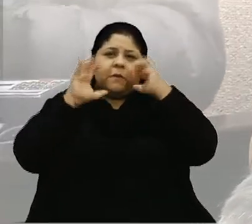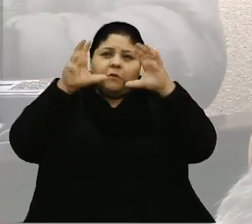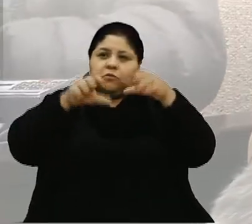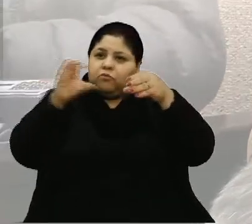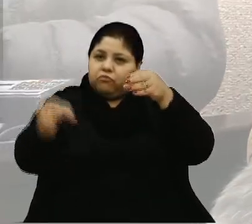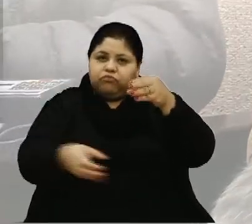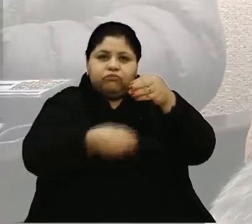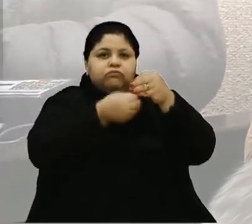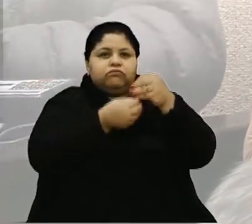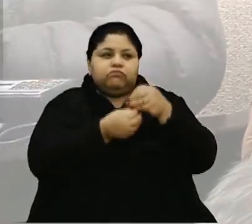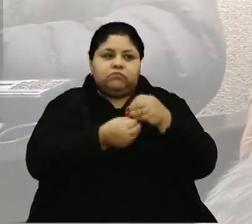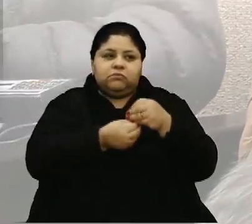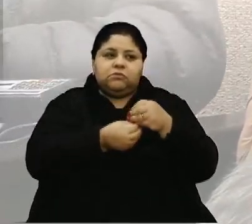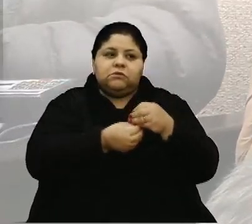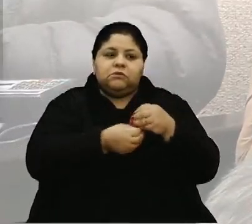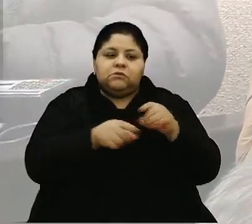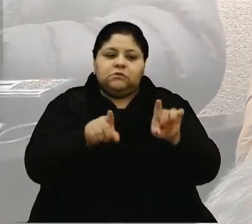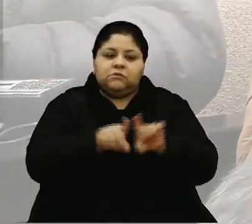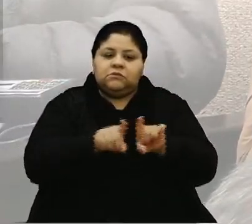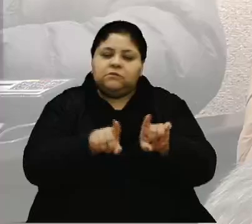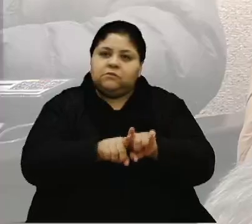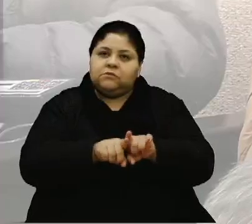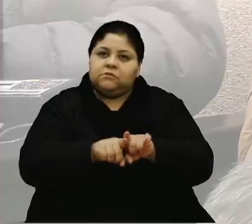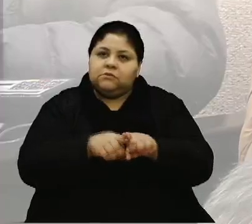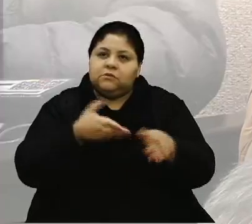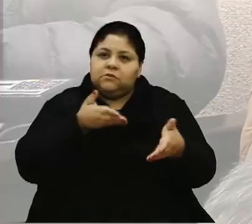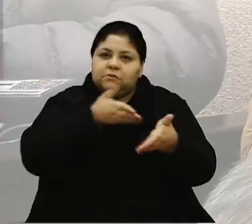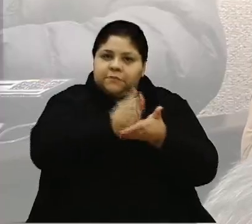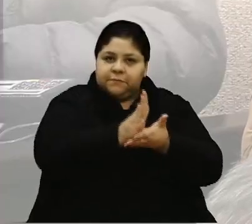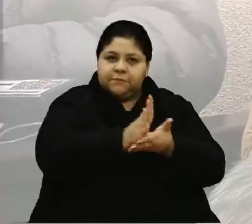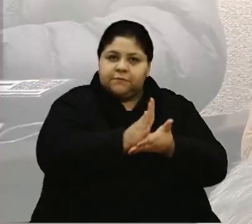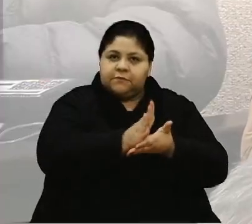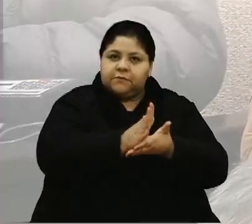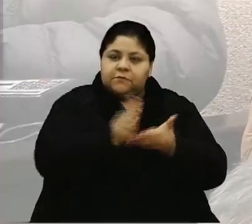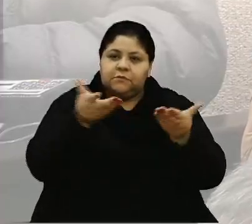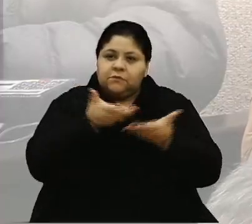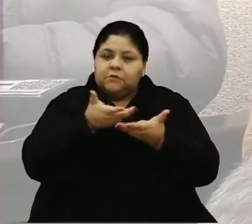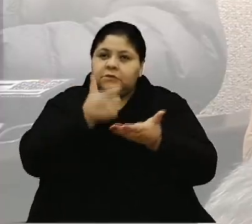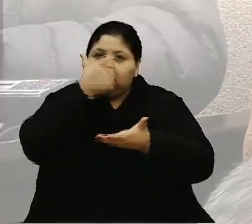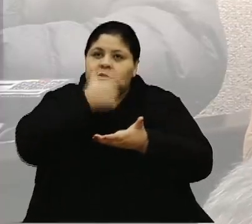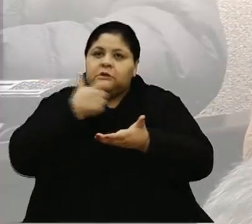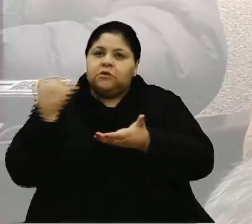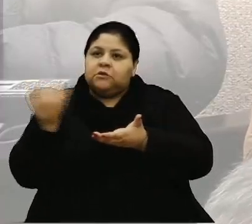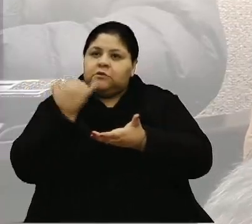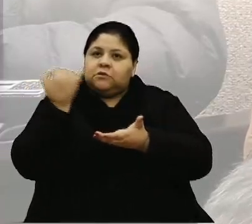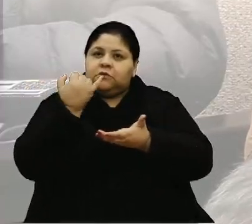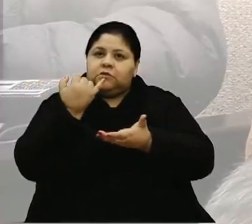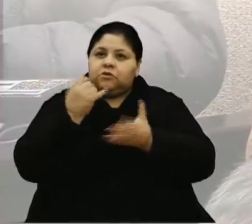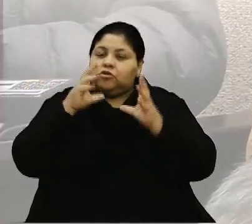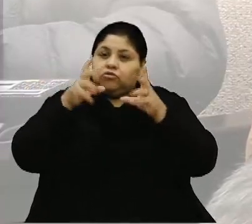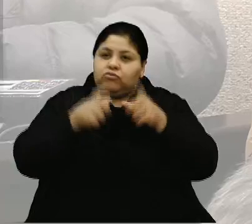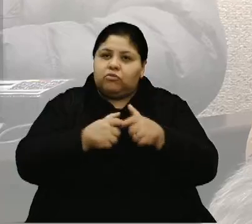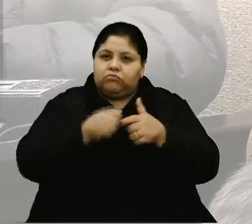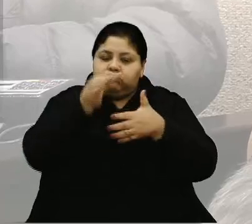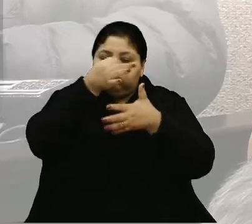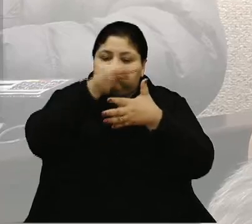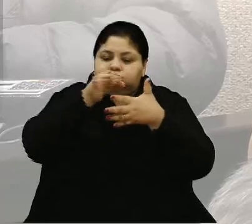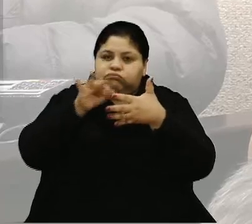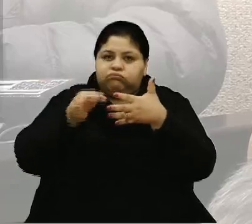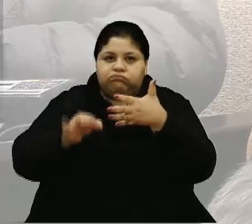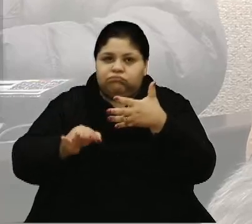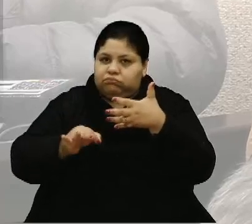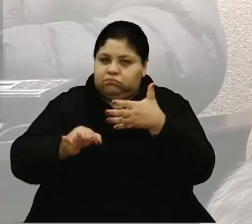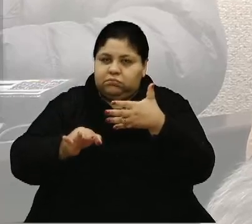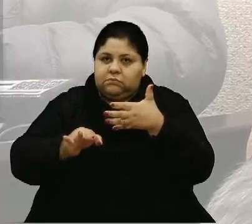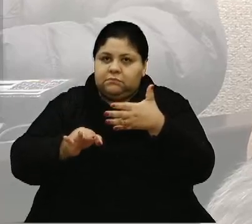agregar e sermos de forma sincera será aprovado. Eu acho importante todas as ponderações, em todas as